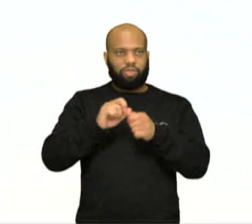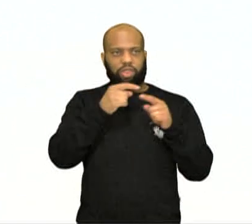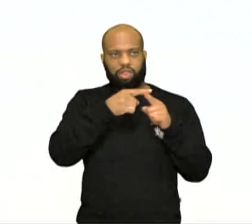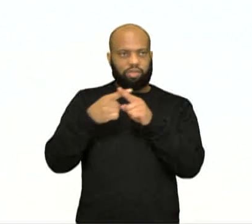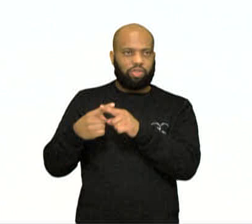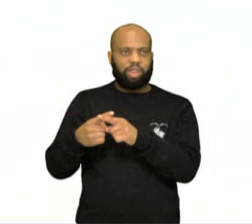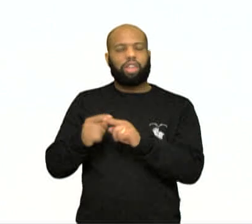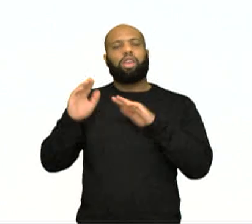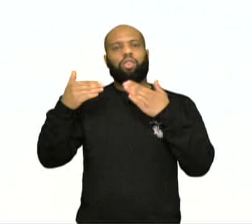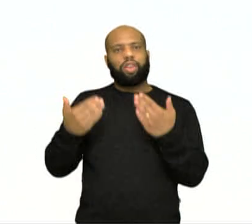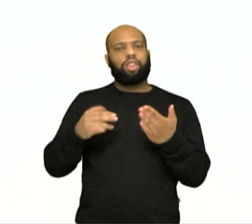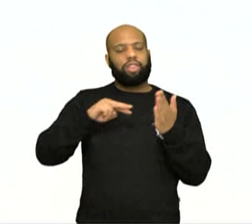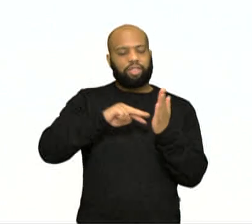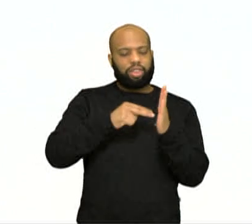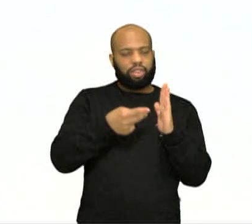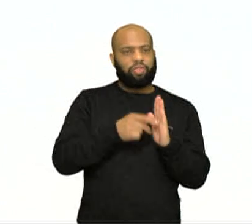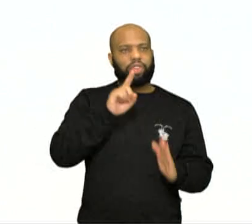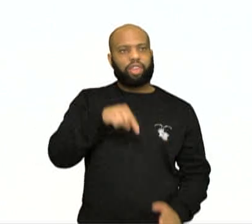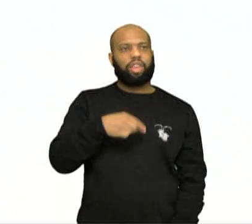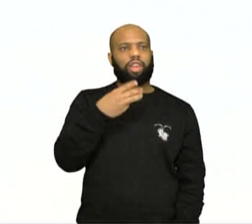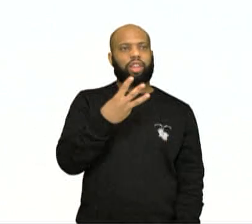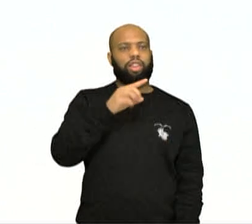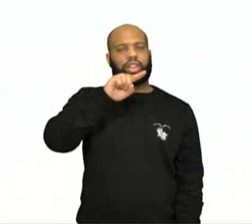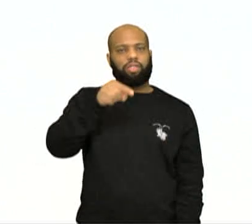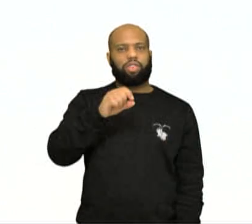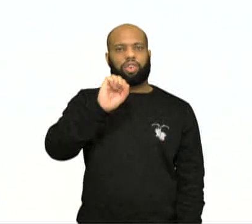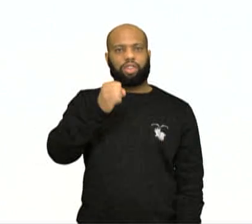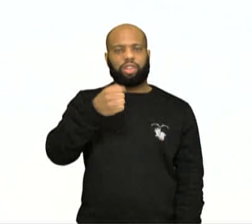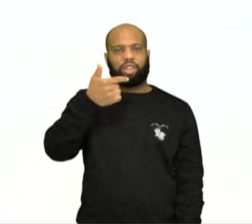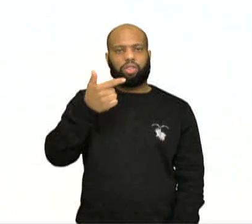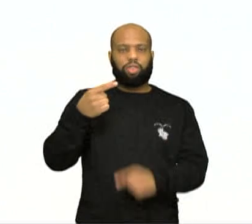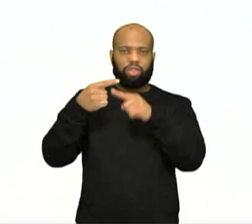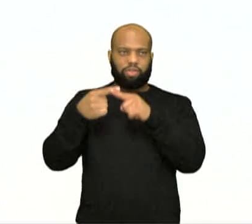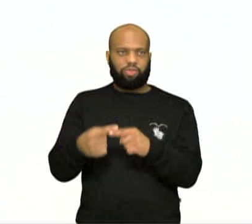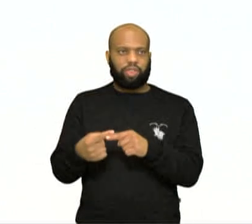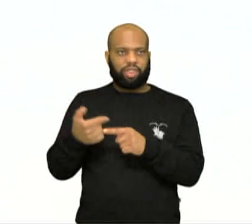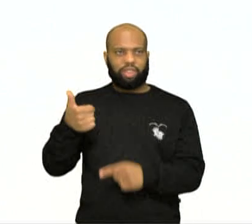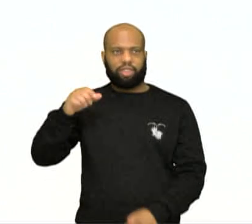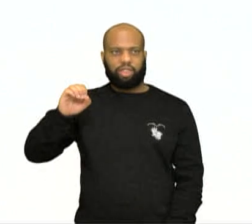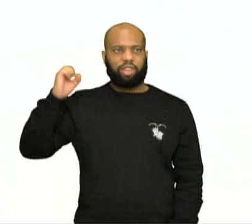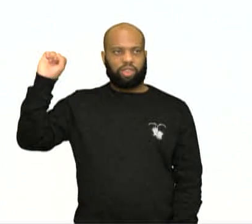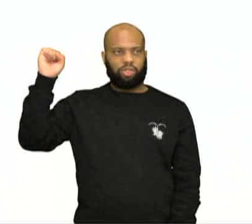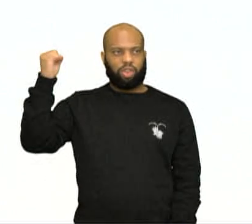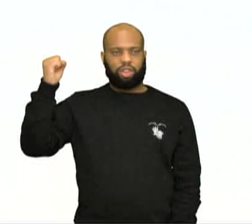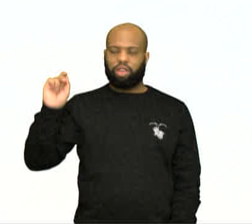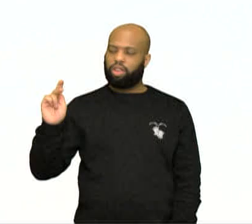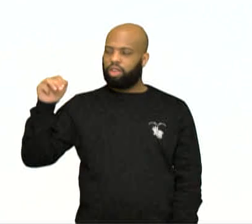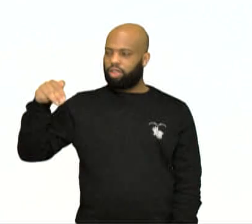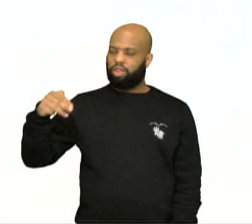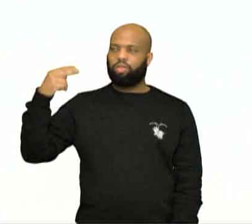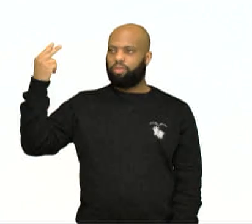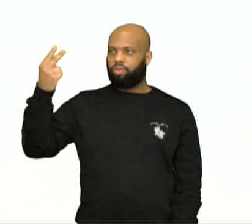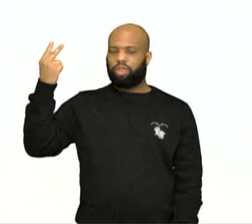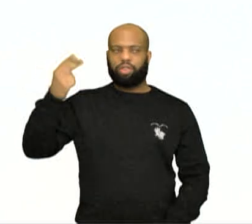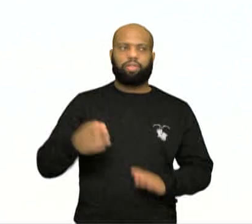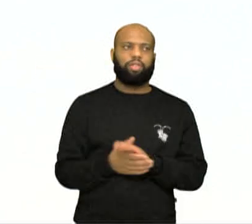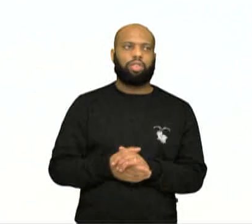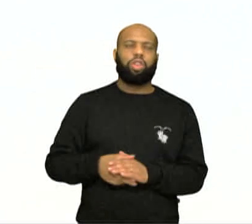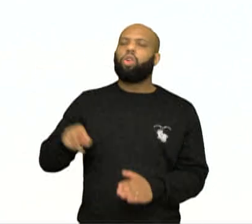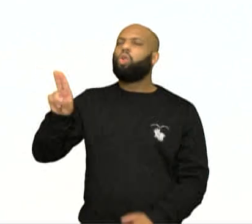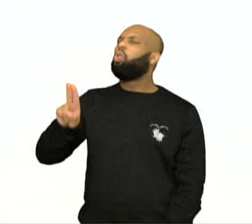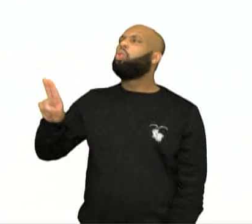multiplicação, portanto, deu 3,82 vezes 10 à oitava quilômetros quadrados. Ah, professor, eu não